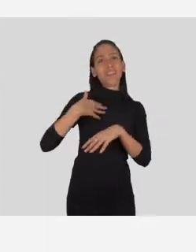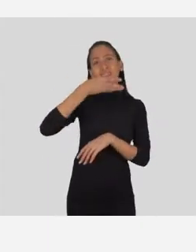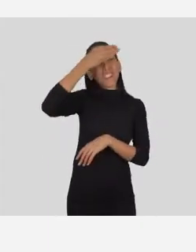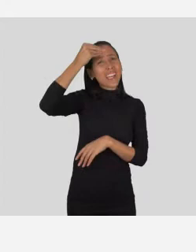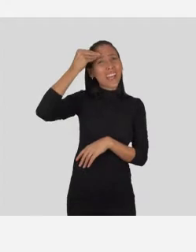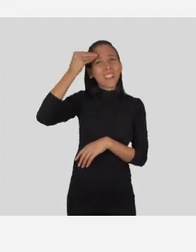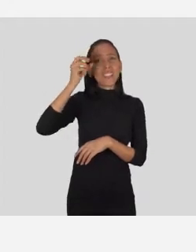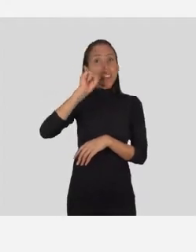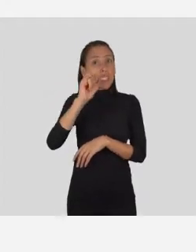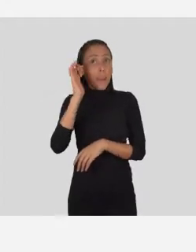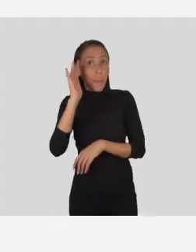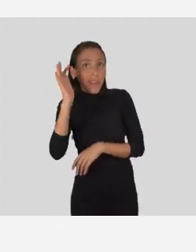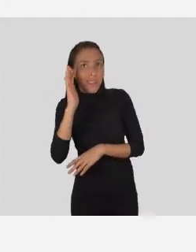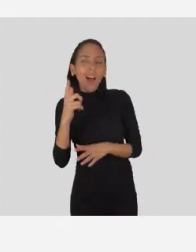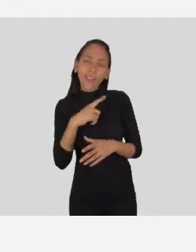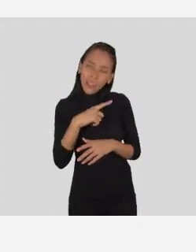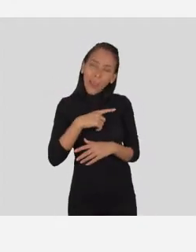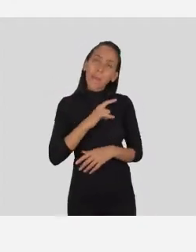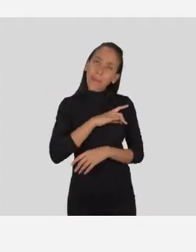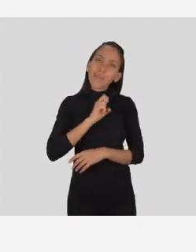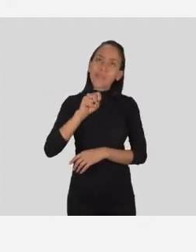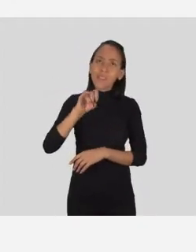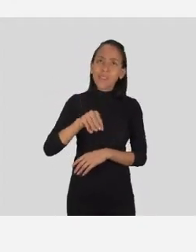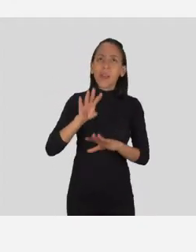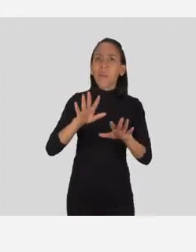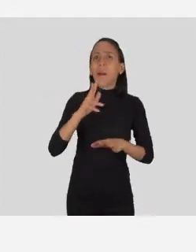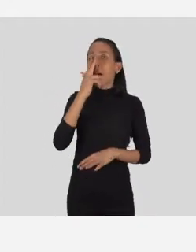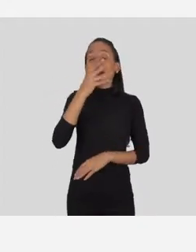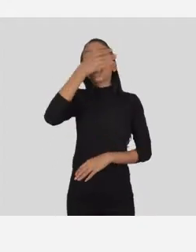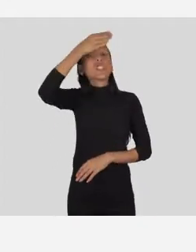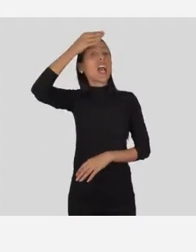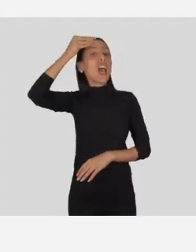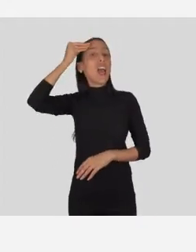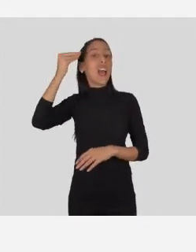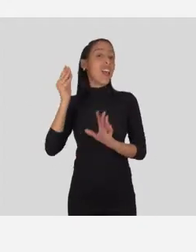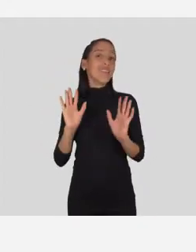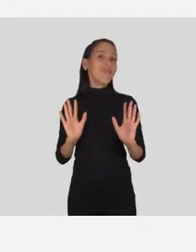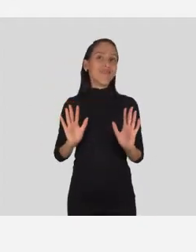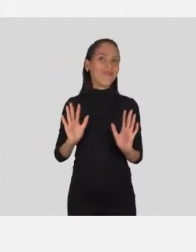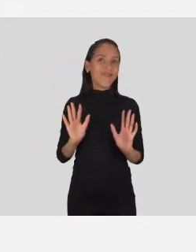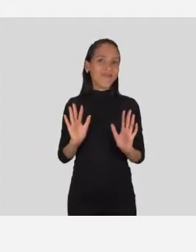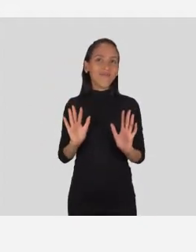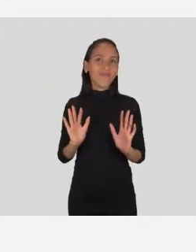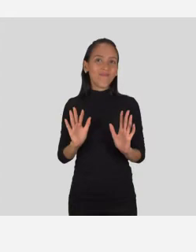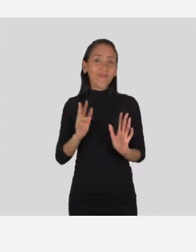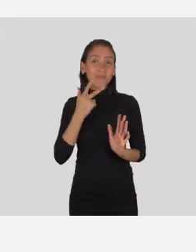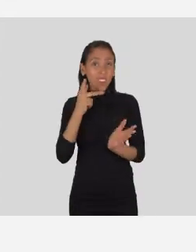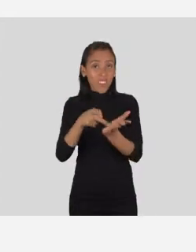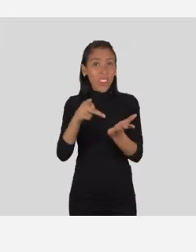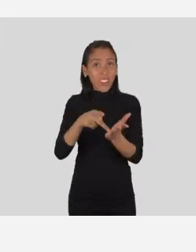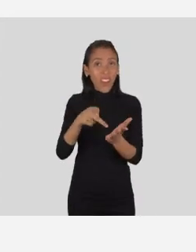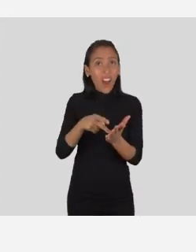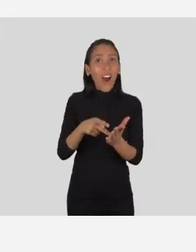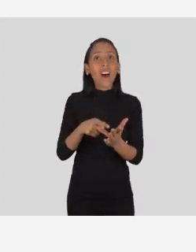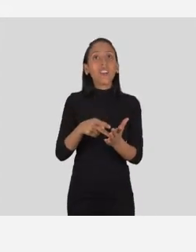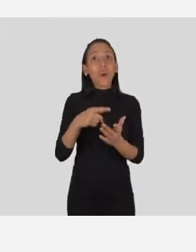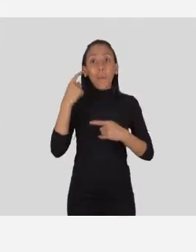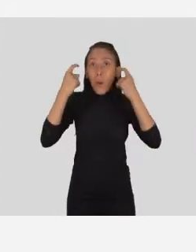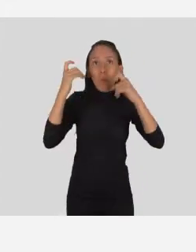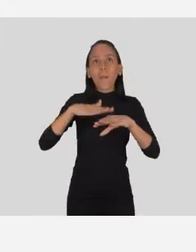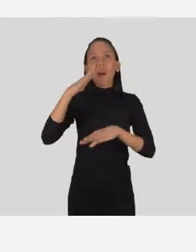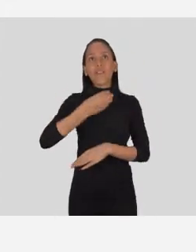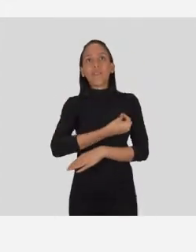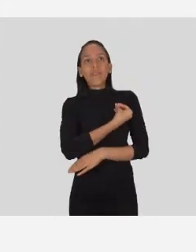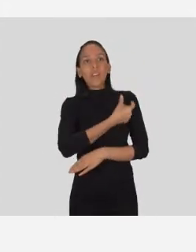a gente para pensar, a gente tem medo, mas às vezes a gente esquece um pouquinho disso, né? E na verdade, a gente acaba se preocupando mais